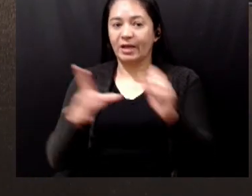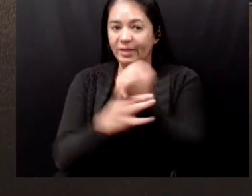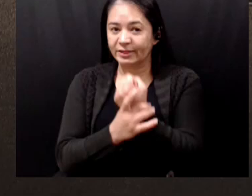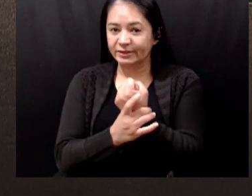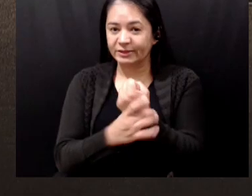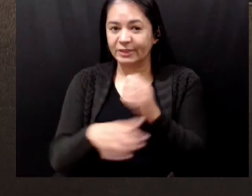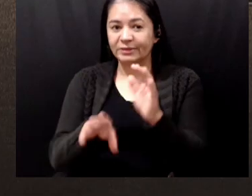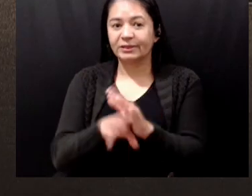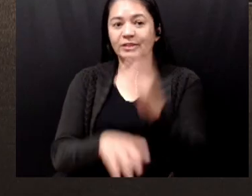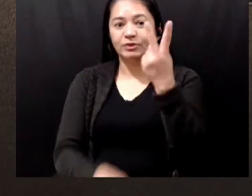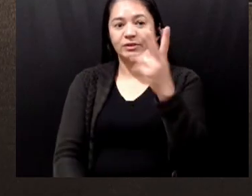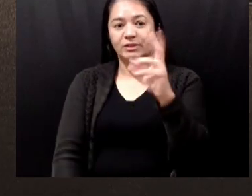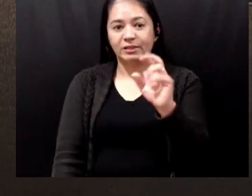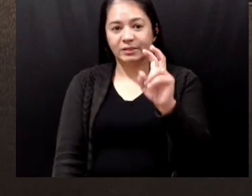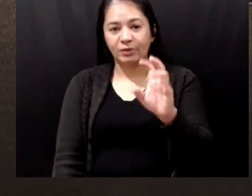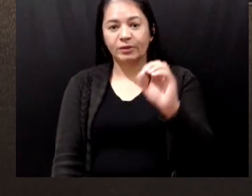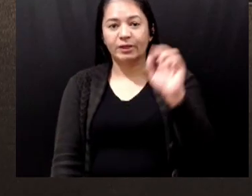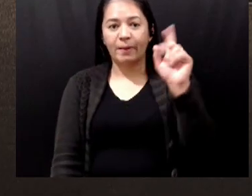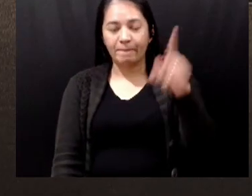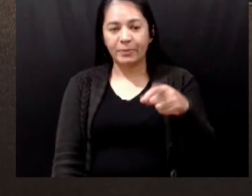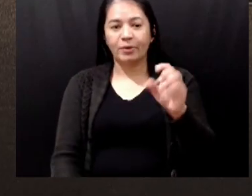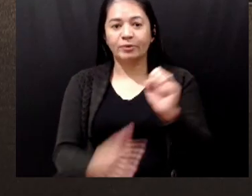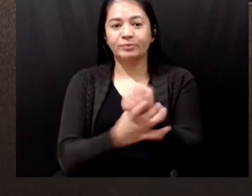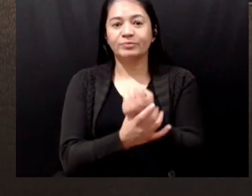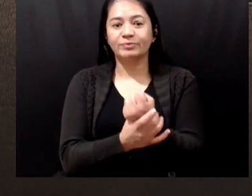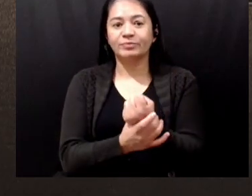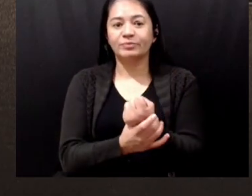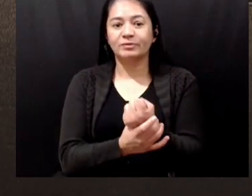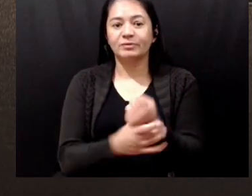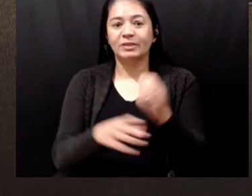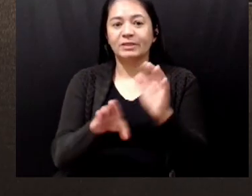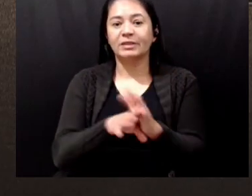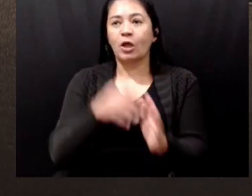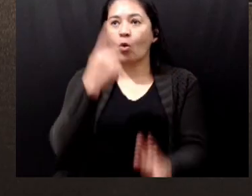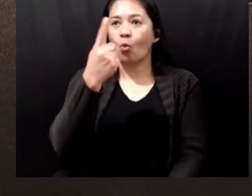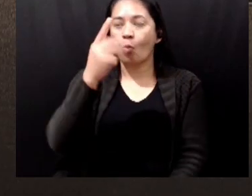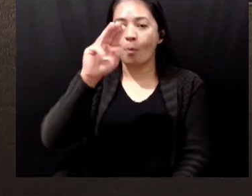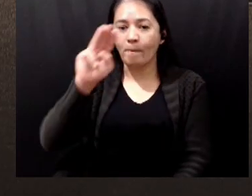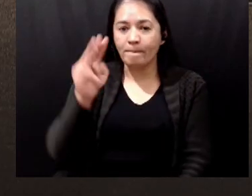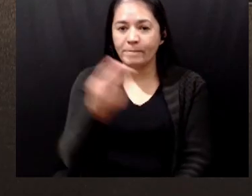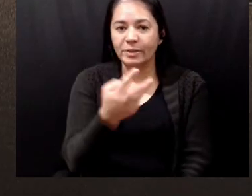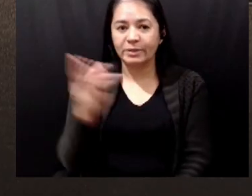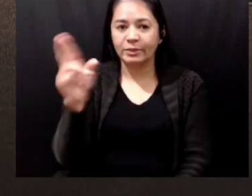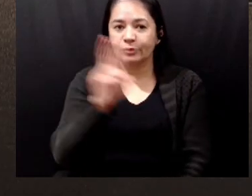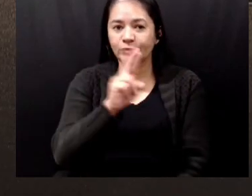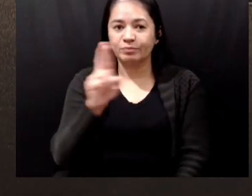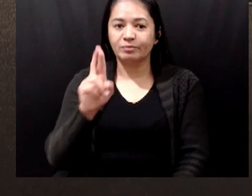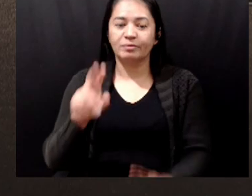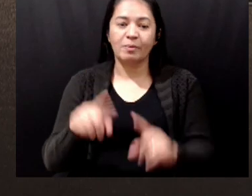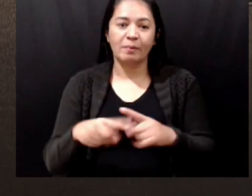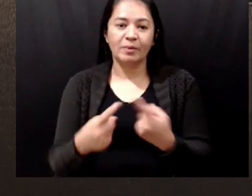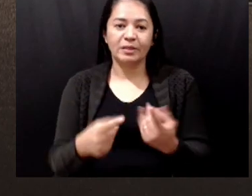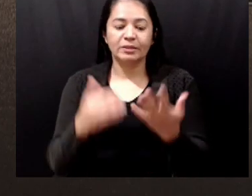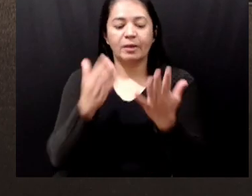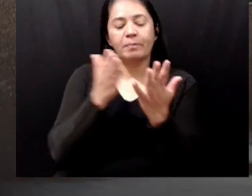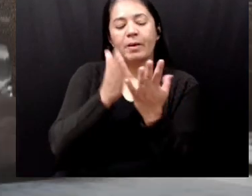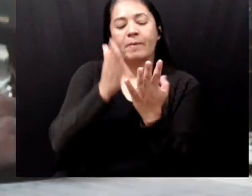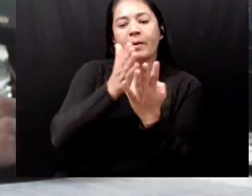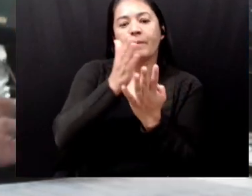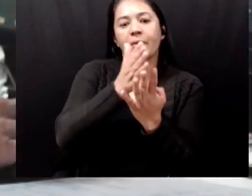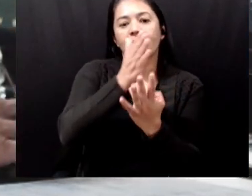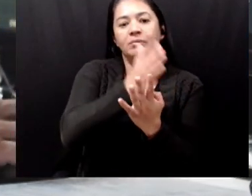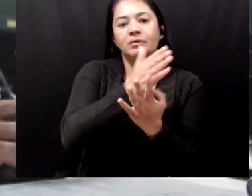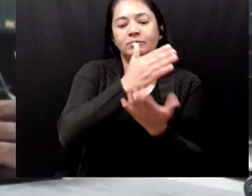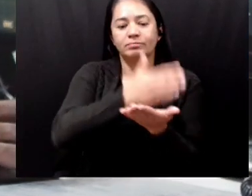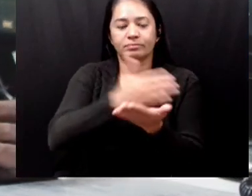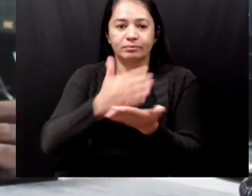te garante. Ele te garante, na verdade, até R$1 milhão, o Fundo Garantidor de Crédito. Mas são distribuídos em 4 entidades. Então você tem que ter 250